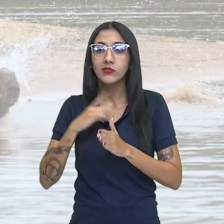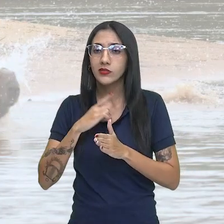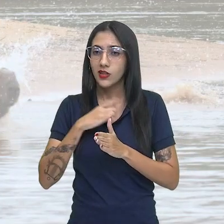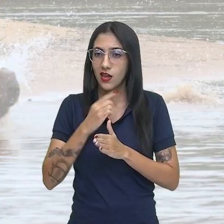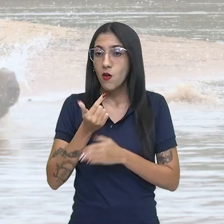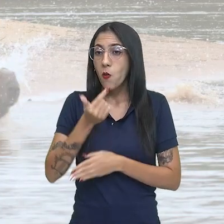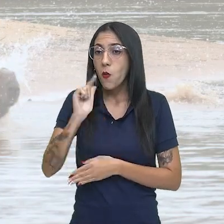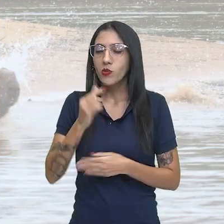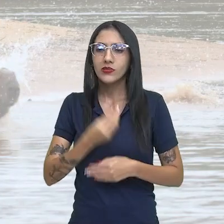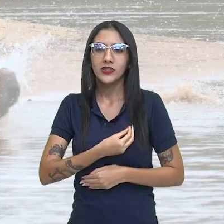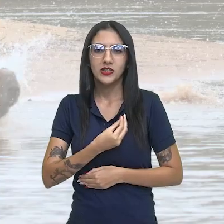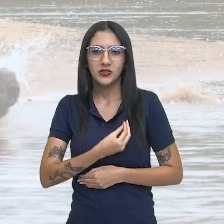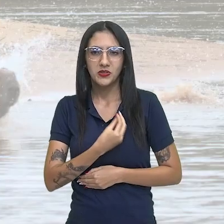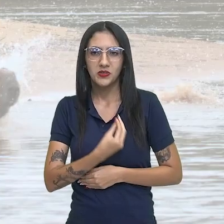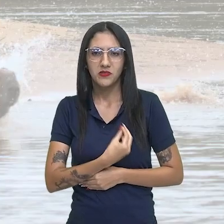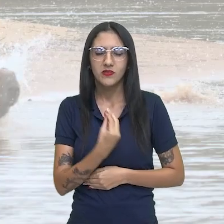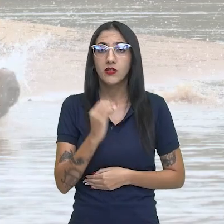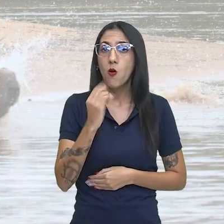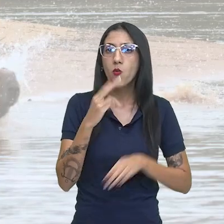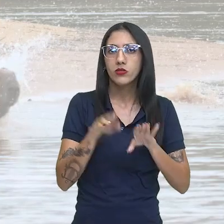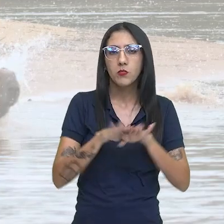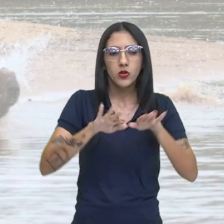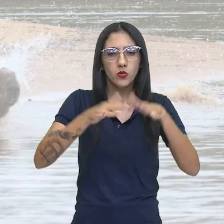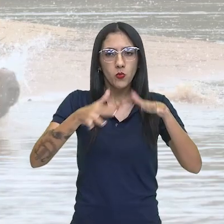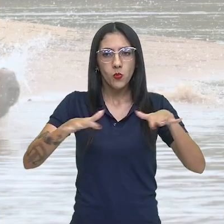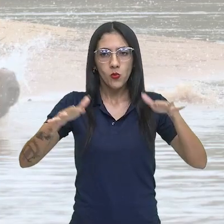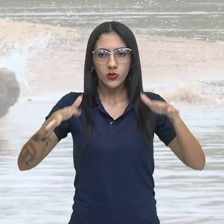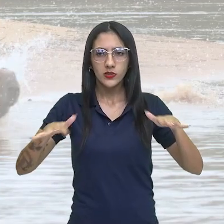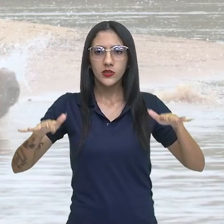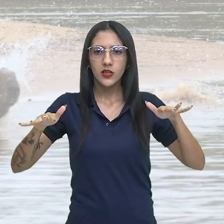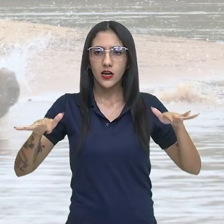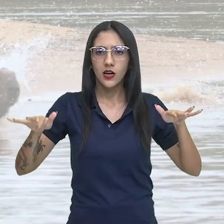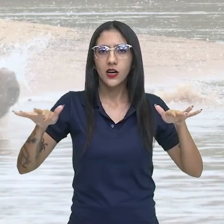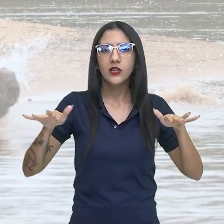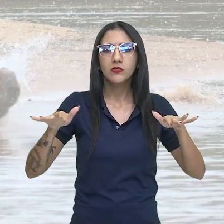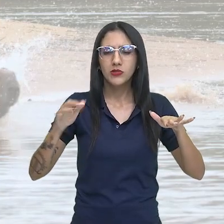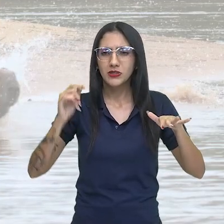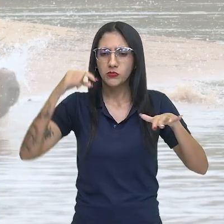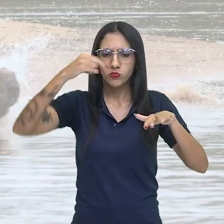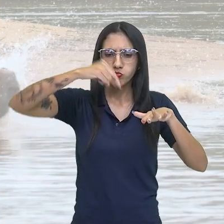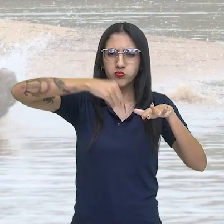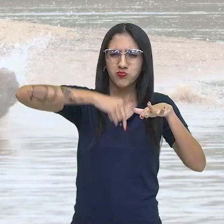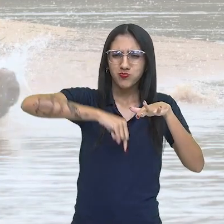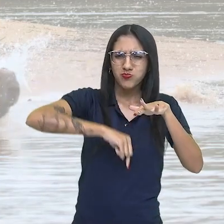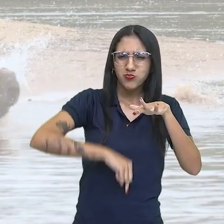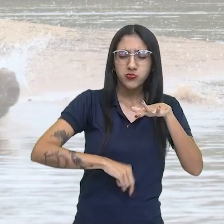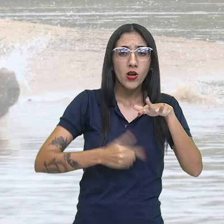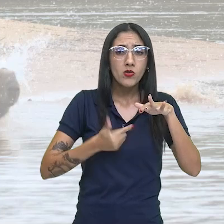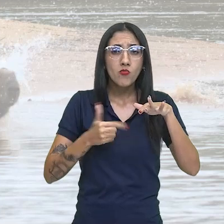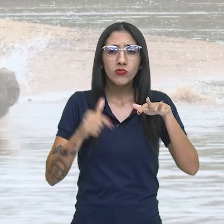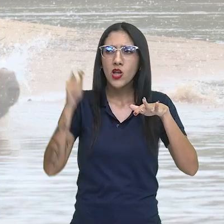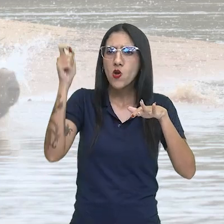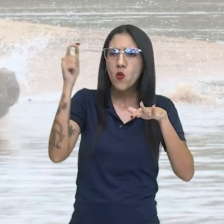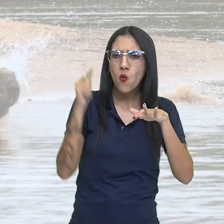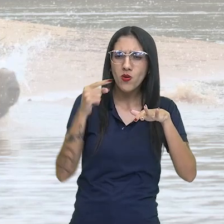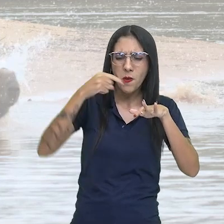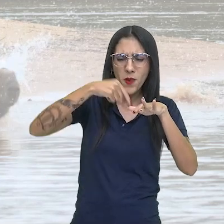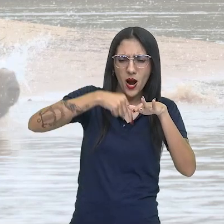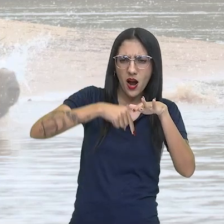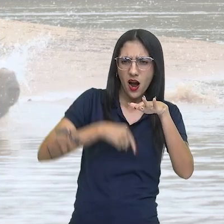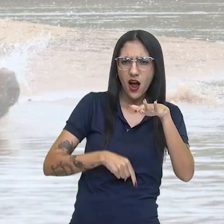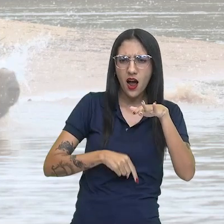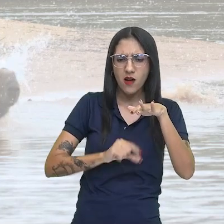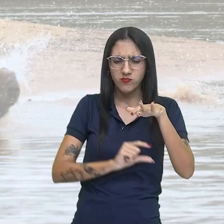micro-organismos, ou no fundo dos oceanos, que inclusive nem chega a luz, né? Aqueles seres vivos